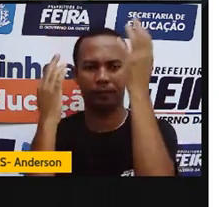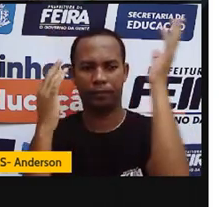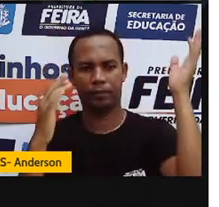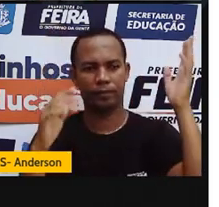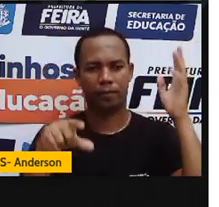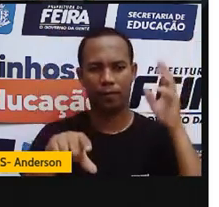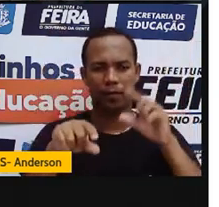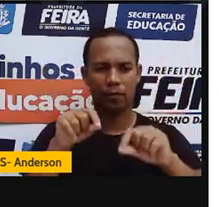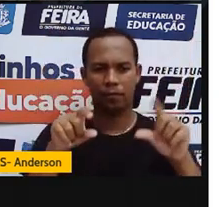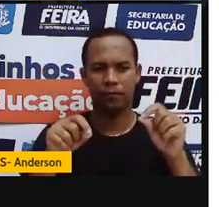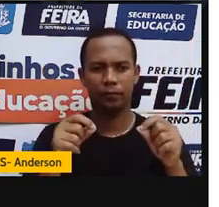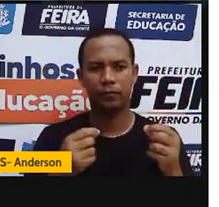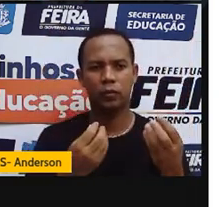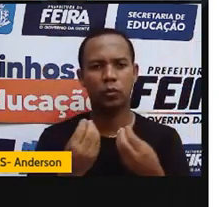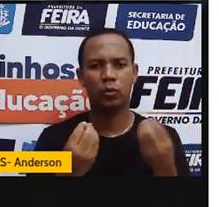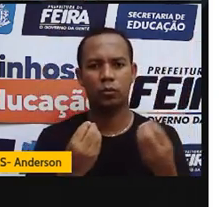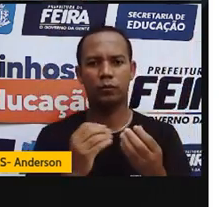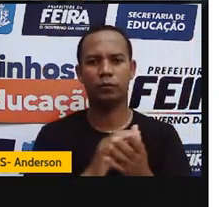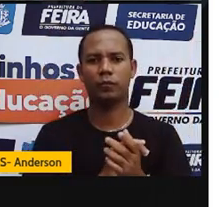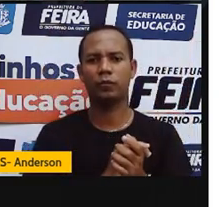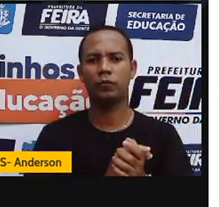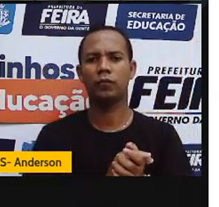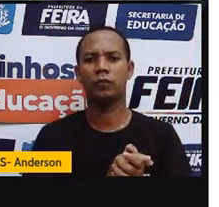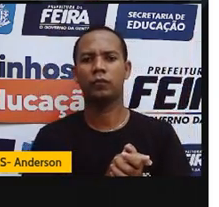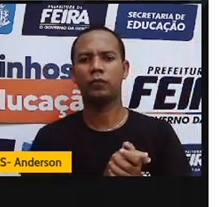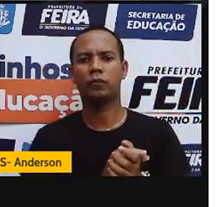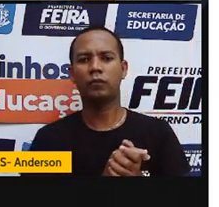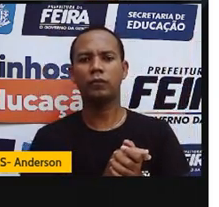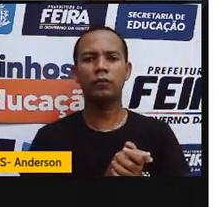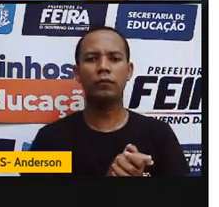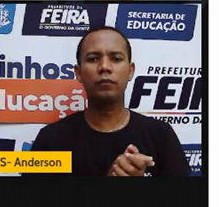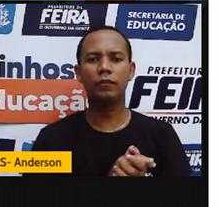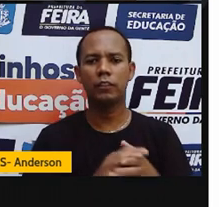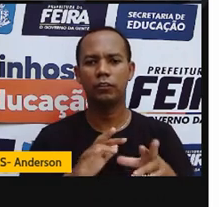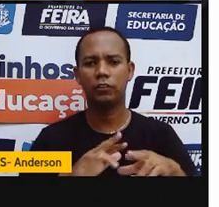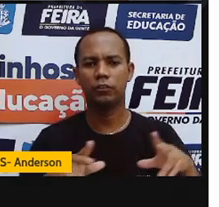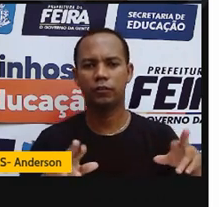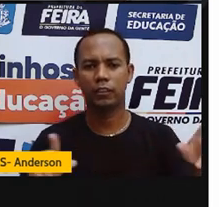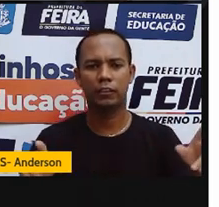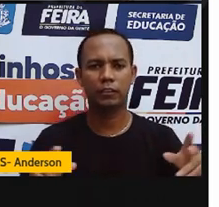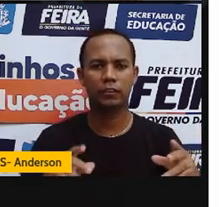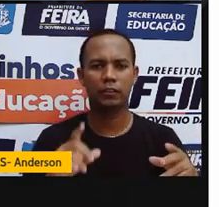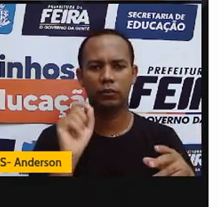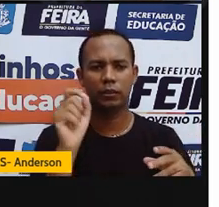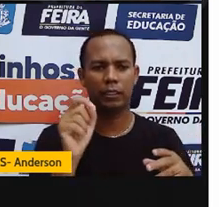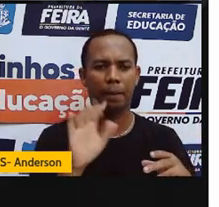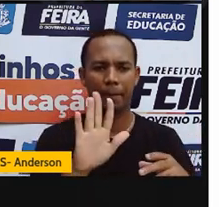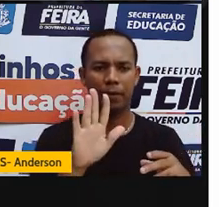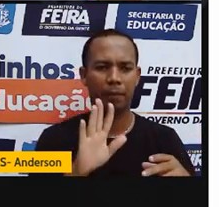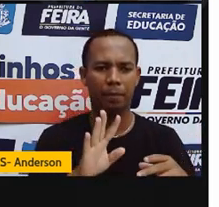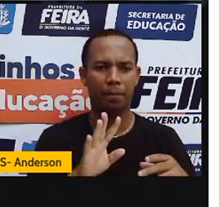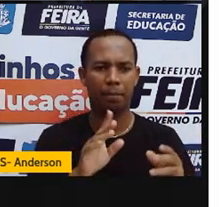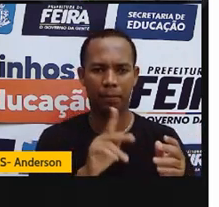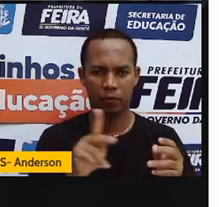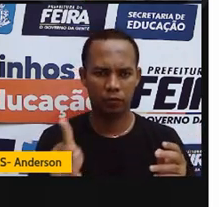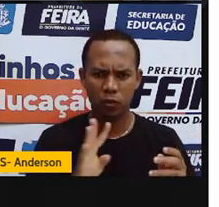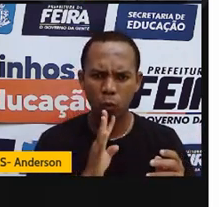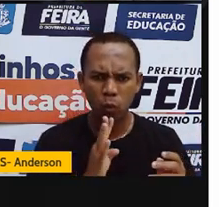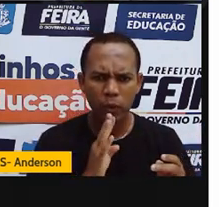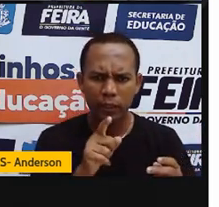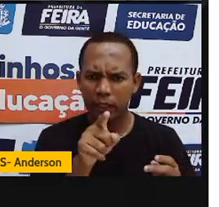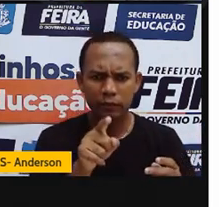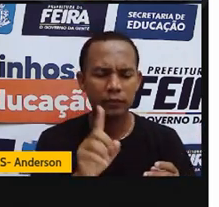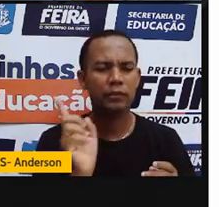necessariamente a Pró não tem conhecimento de que plantas são, até porque a Pró não fez biologia, né? Mas essas